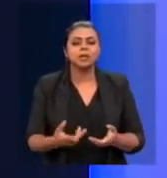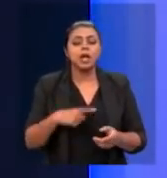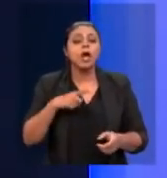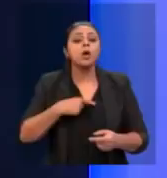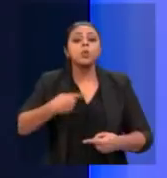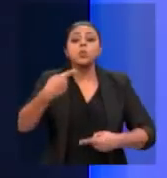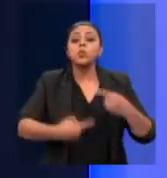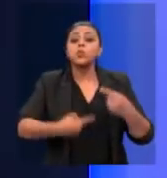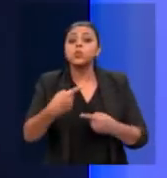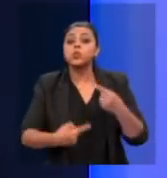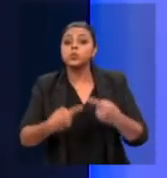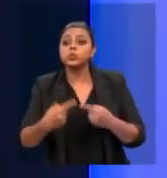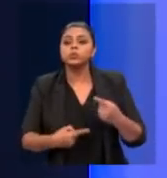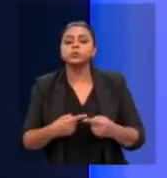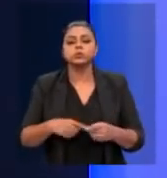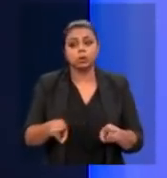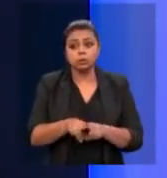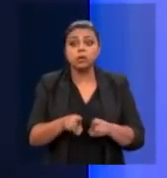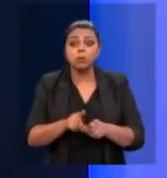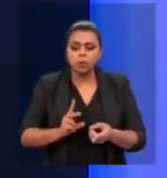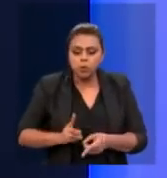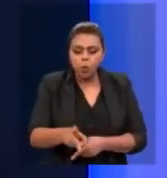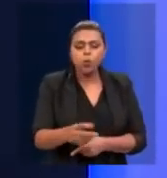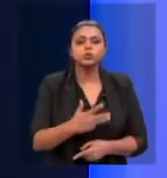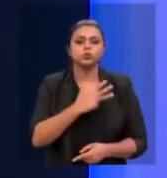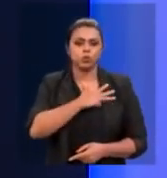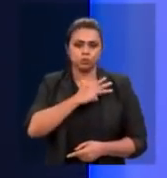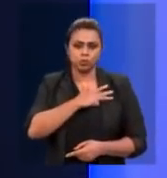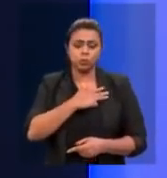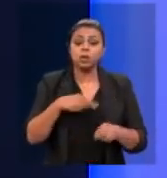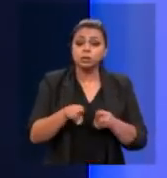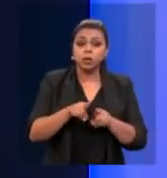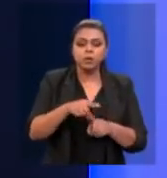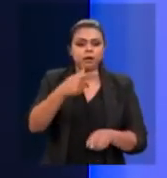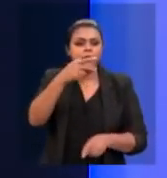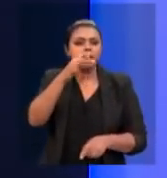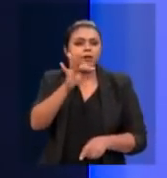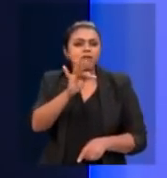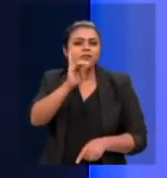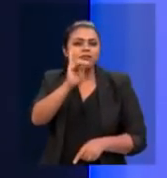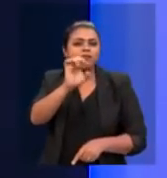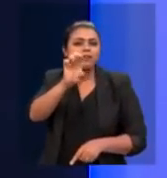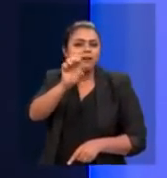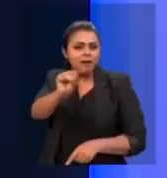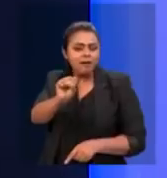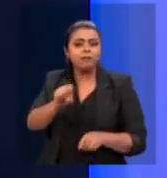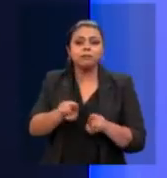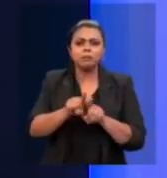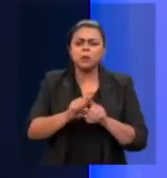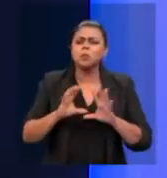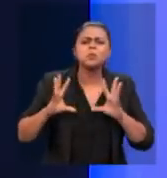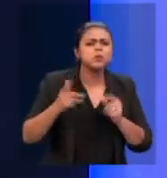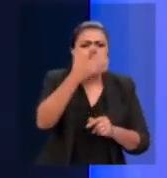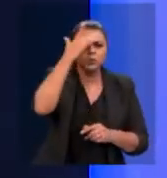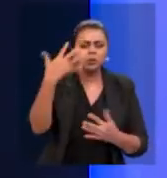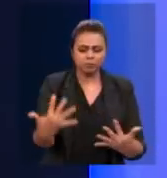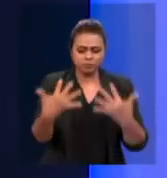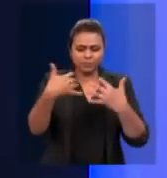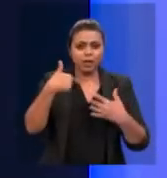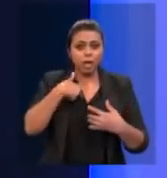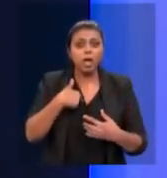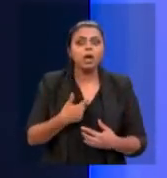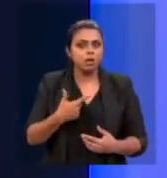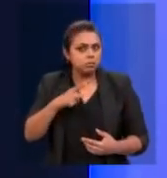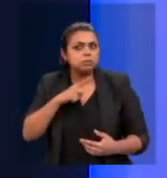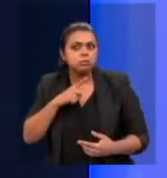continuidade e também do governo do lula assim como fiéis muitos dos que estão assistindo aí com certeza é acessam os fiéis para